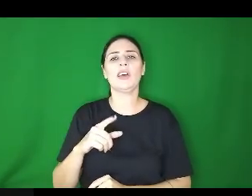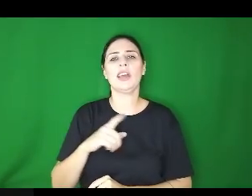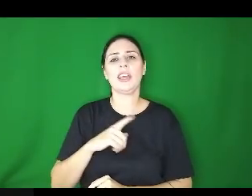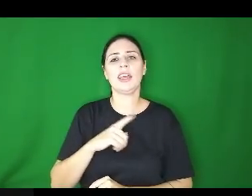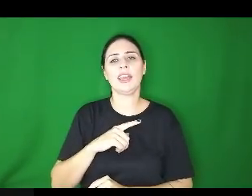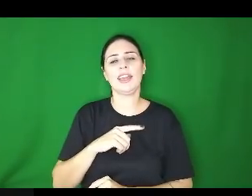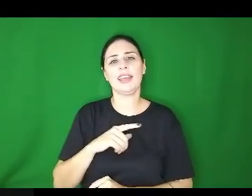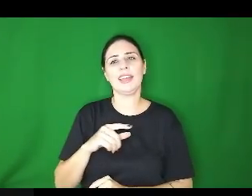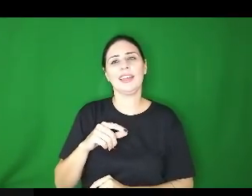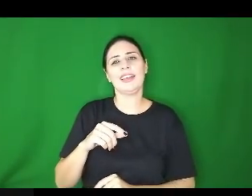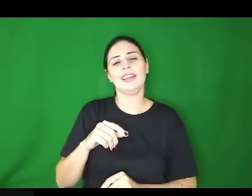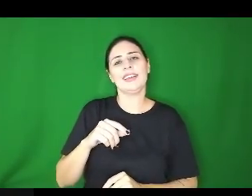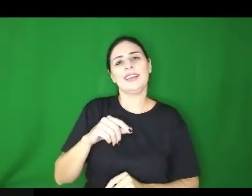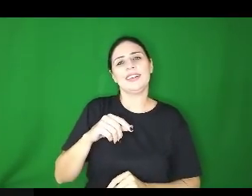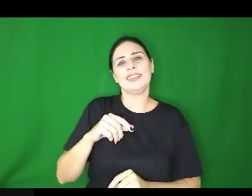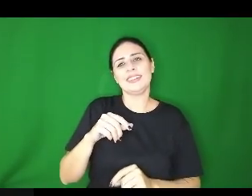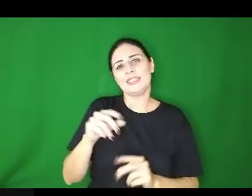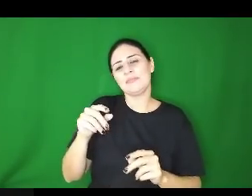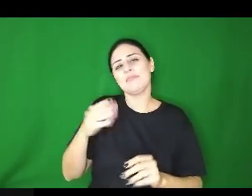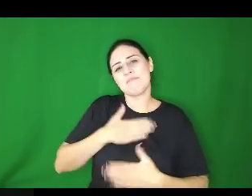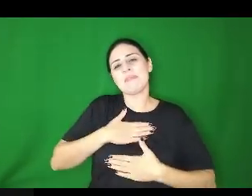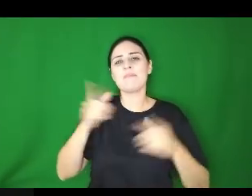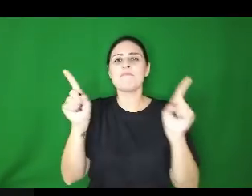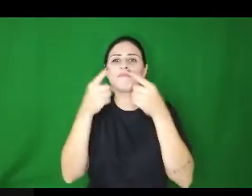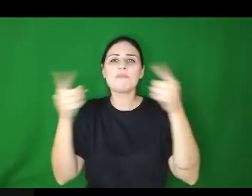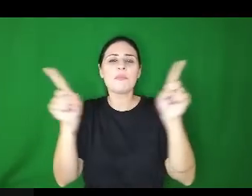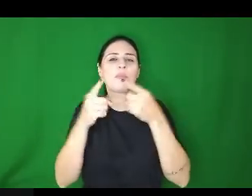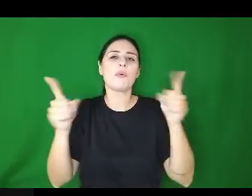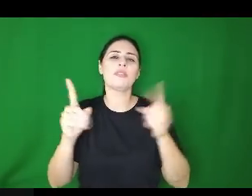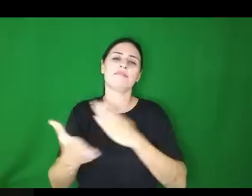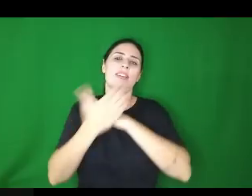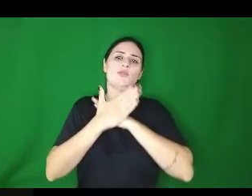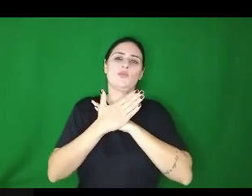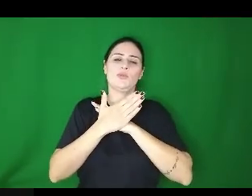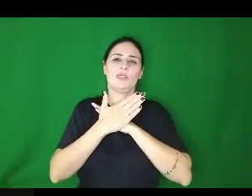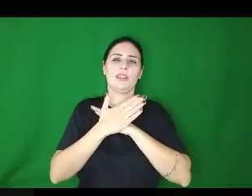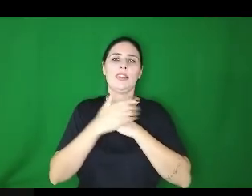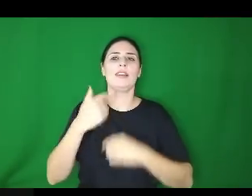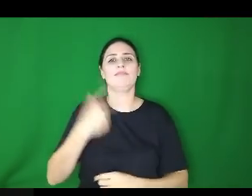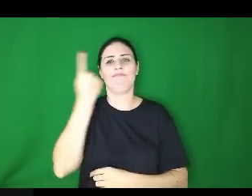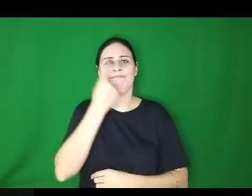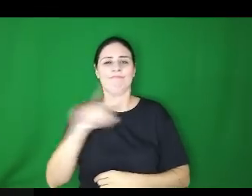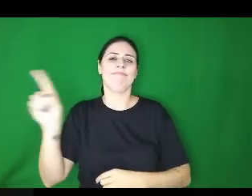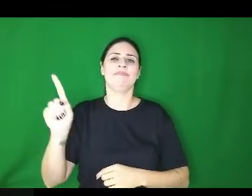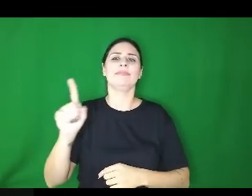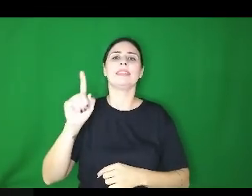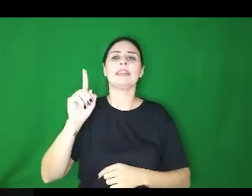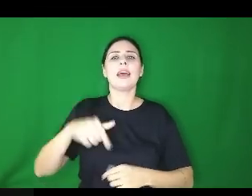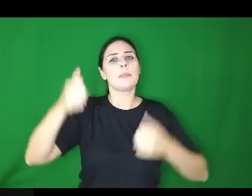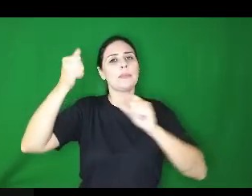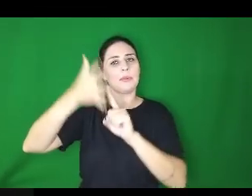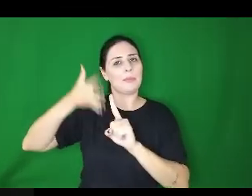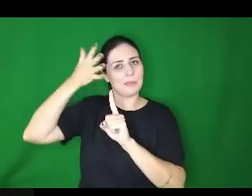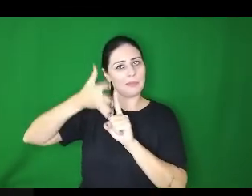uma condição que nos coloca muitas limitações, né? No campo econômico,